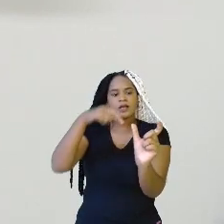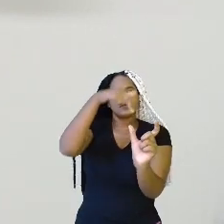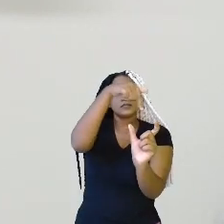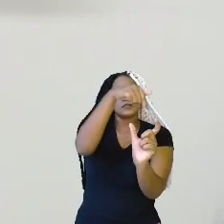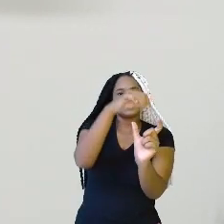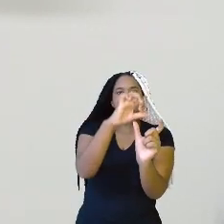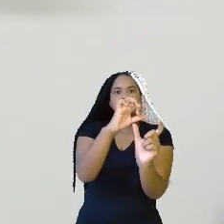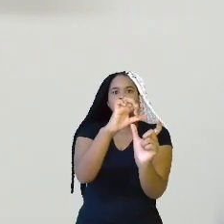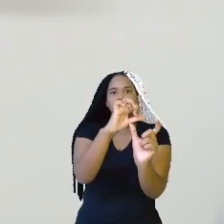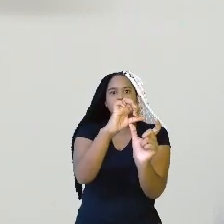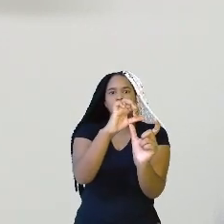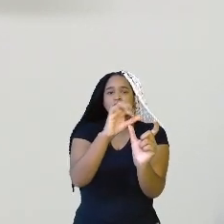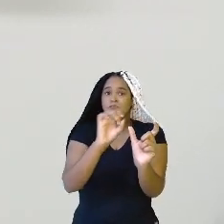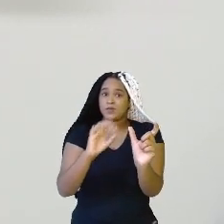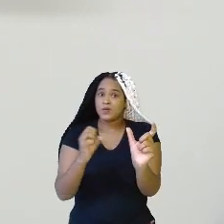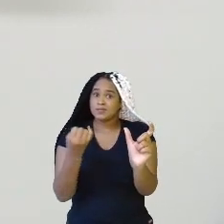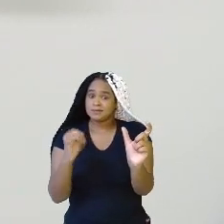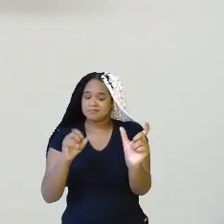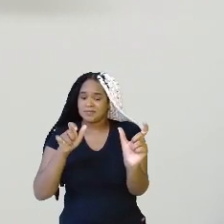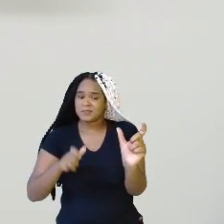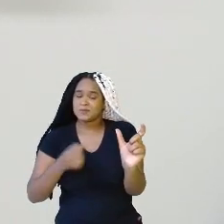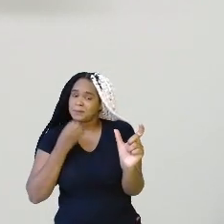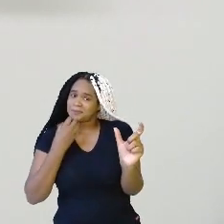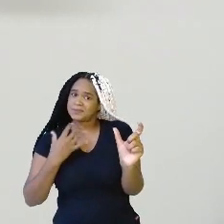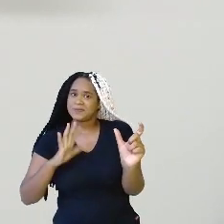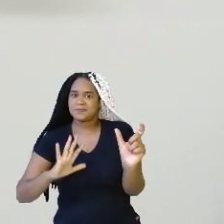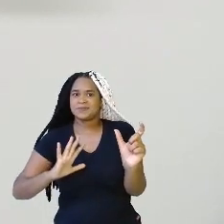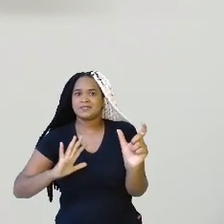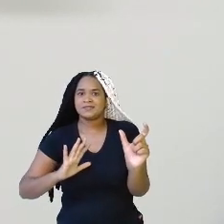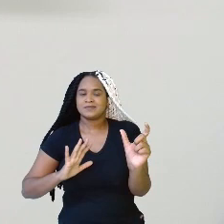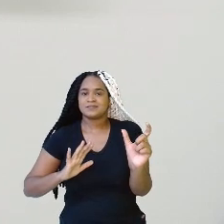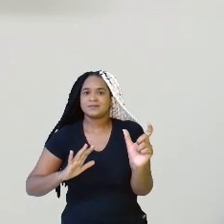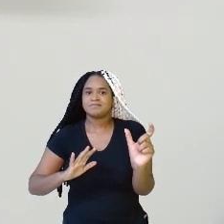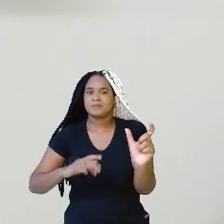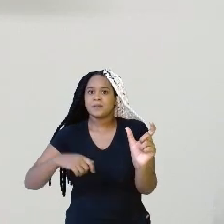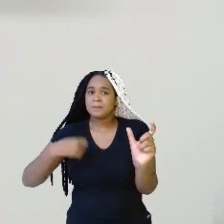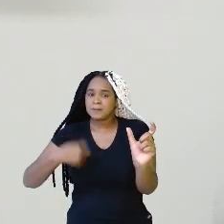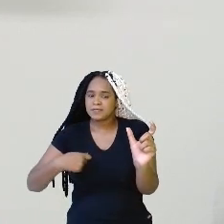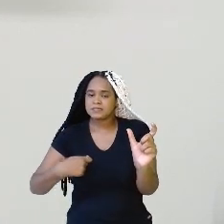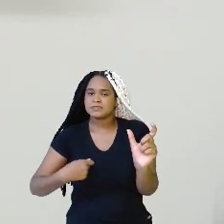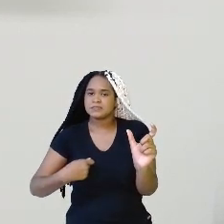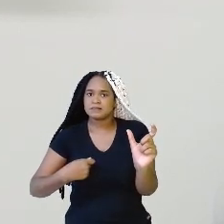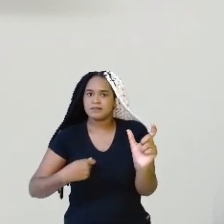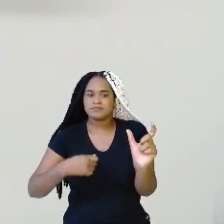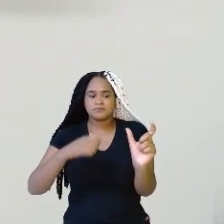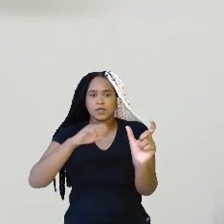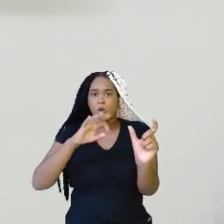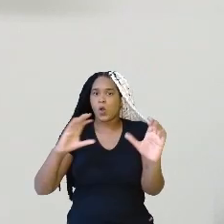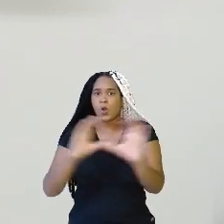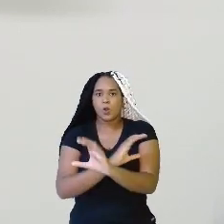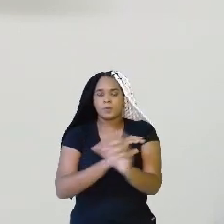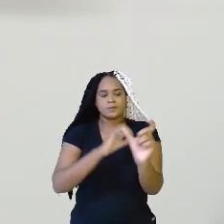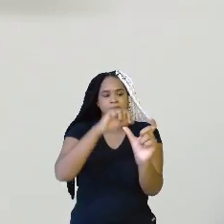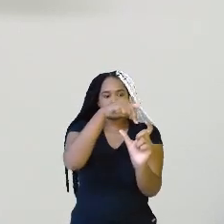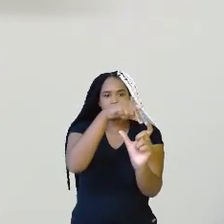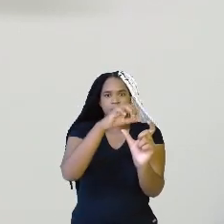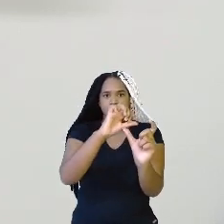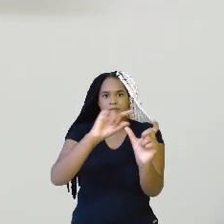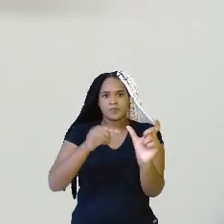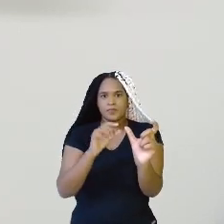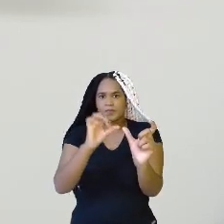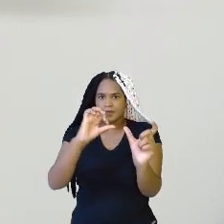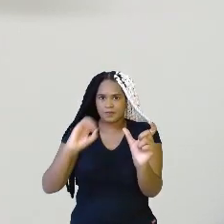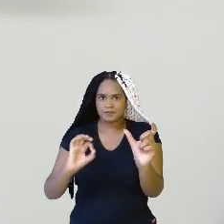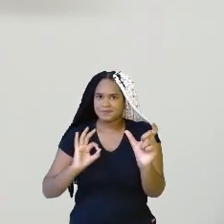79, se ela for muito boazinha, ela libera. Mas ela vai ter todo o direito de querer os 90 centavos.